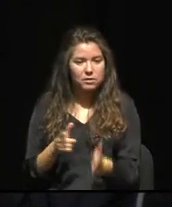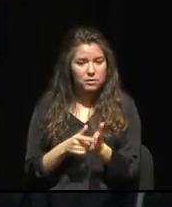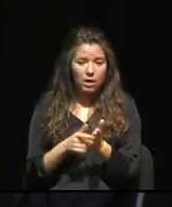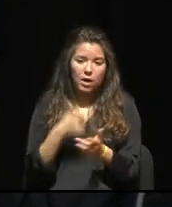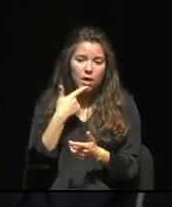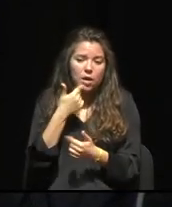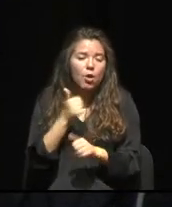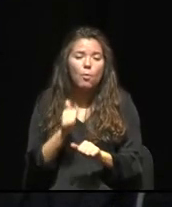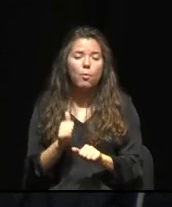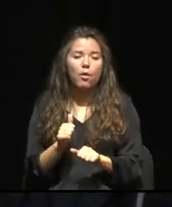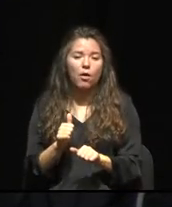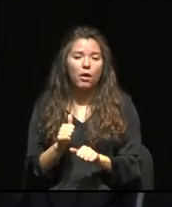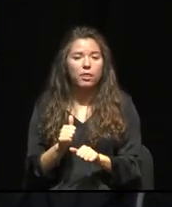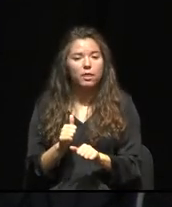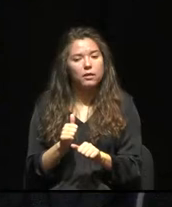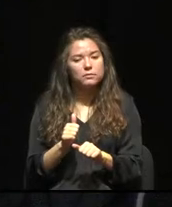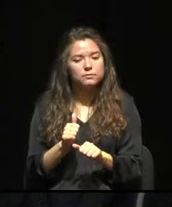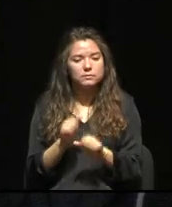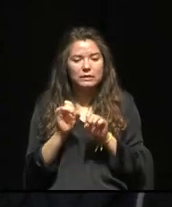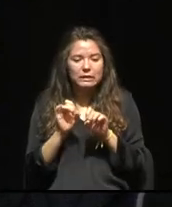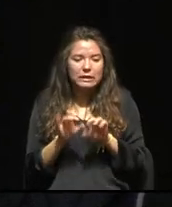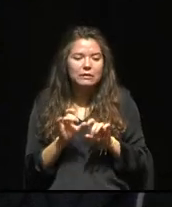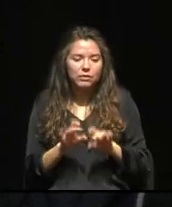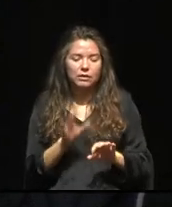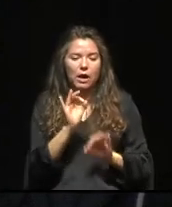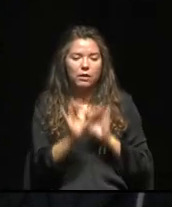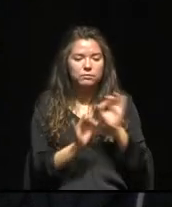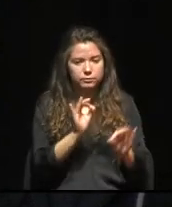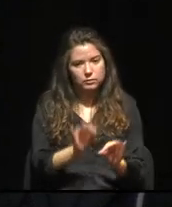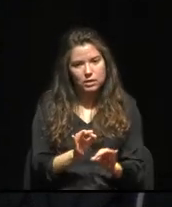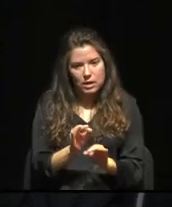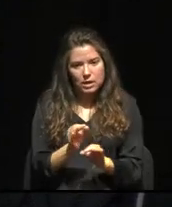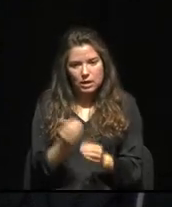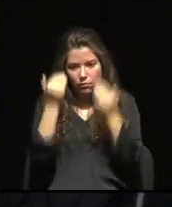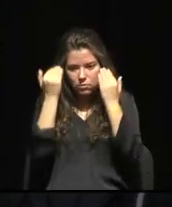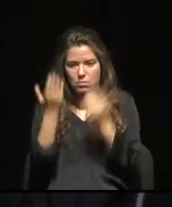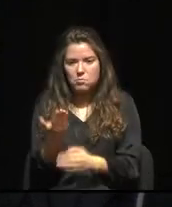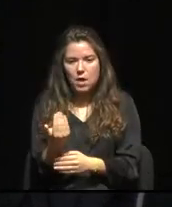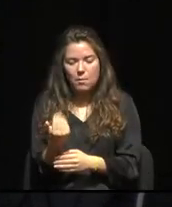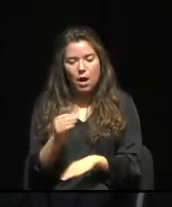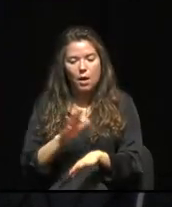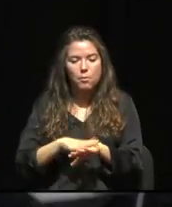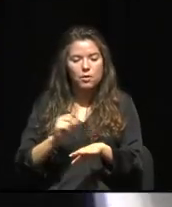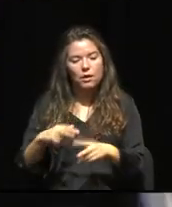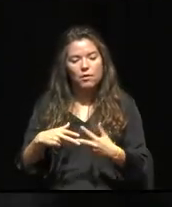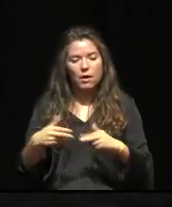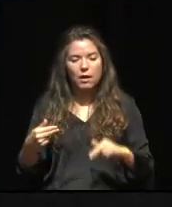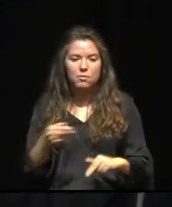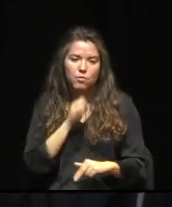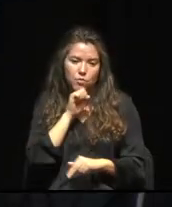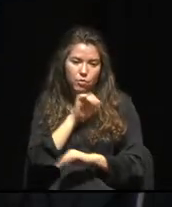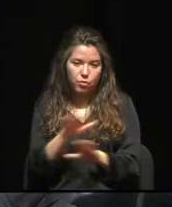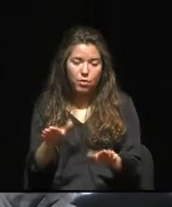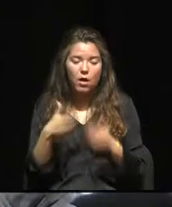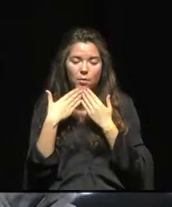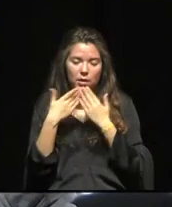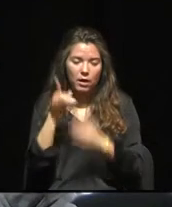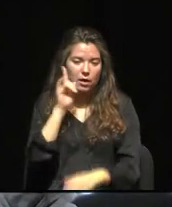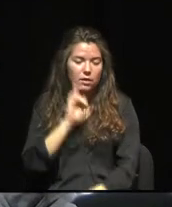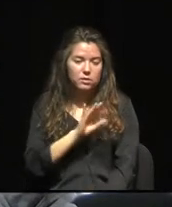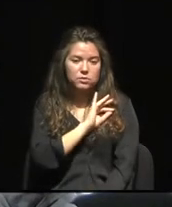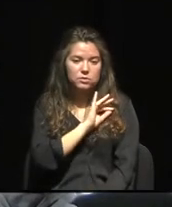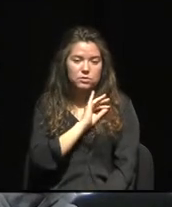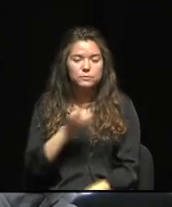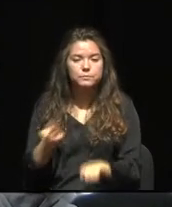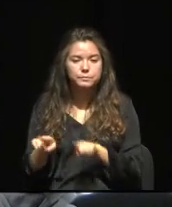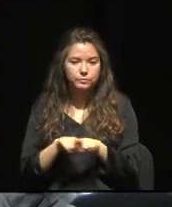deve comprometer a sua preservação nem justificar a falta de informação por par da câmara obrigada muito obrigada senhora deputada